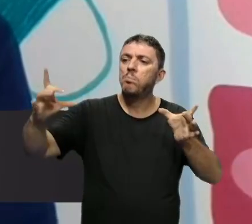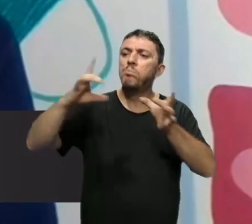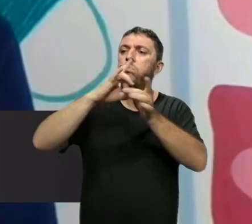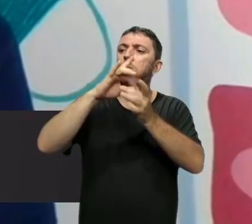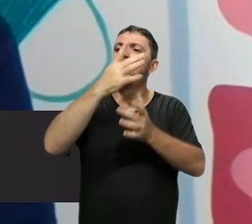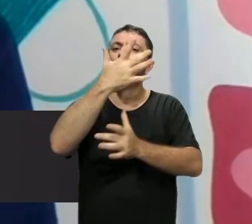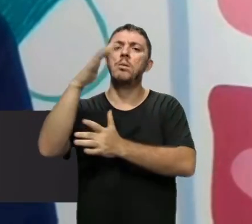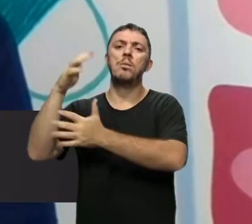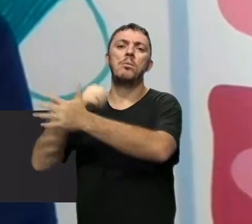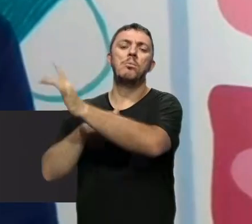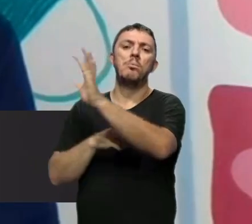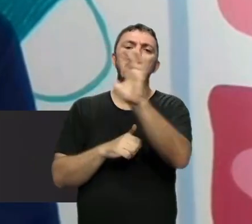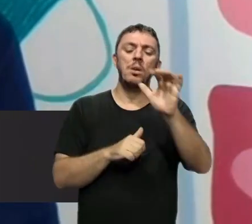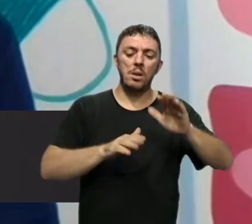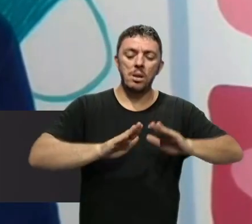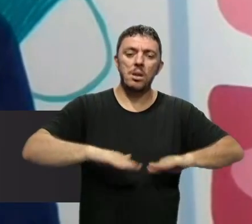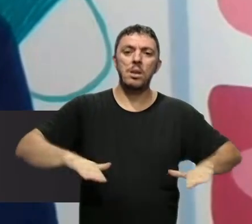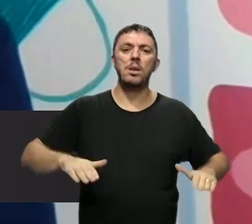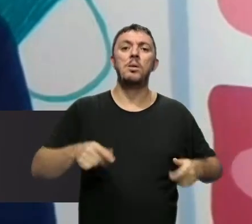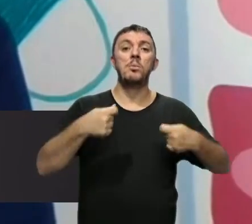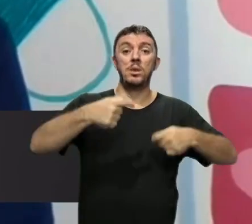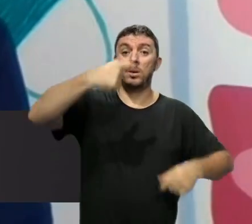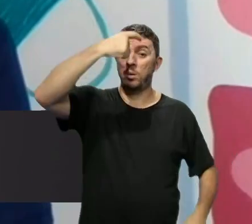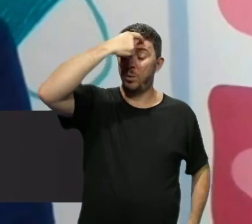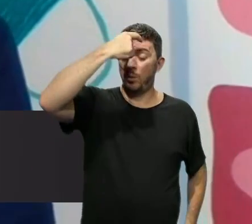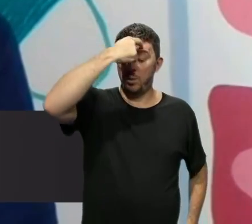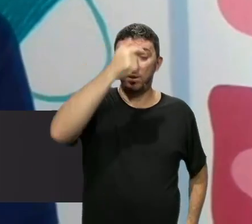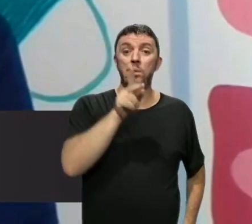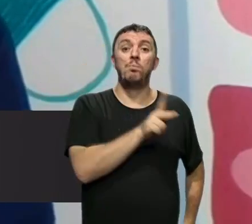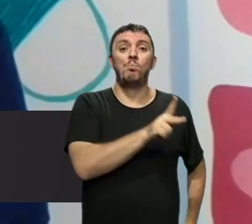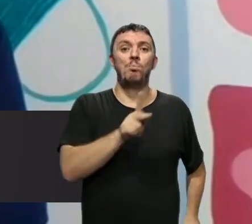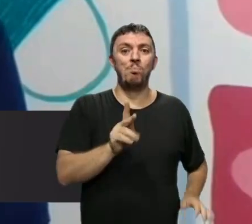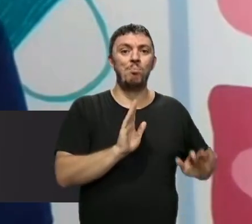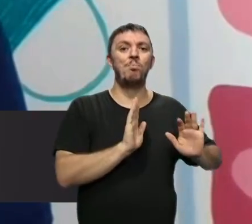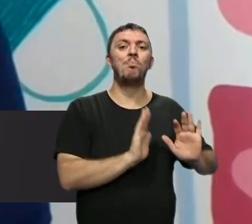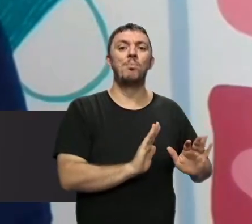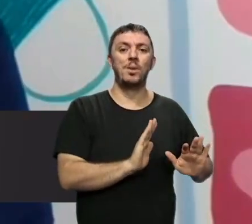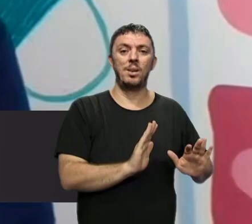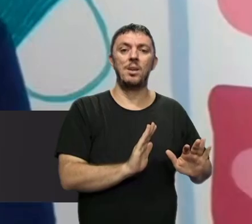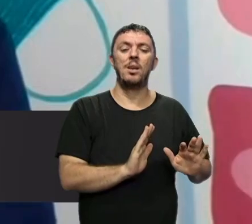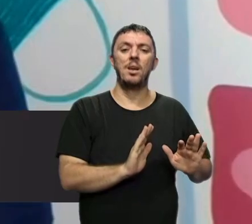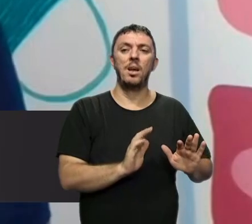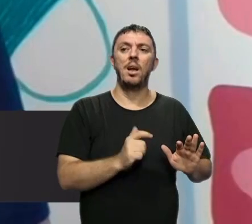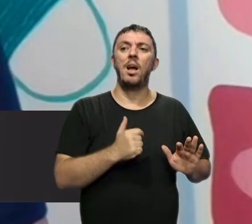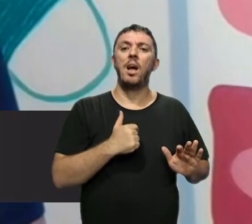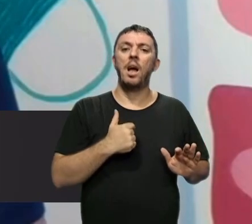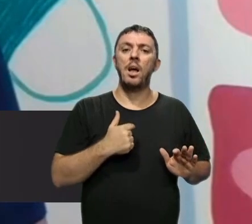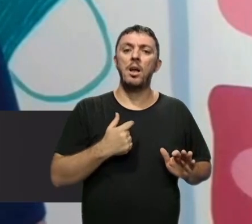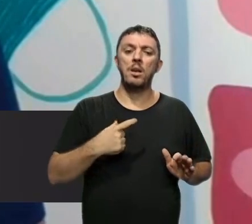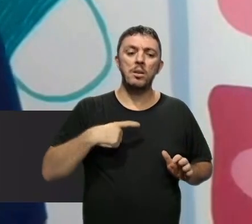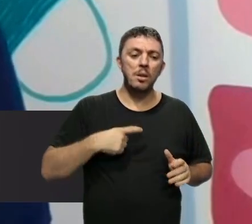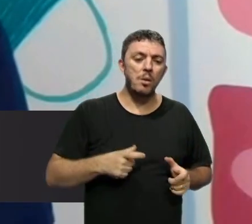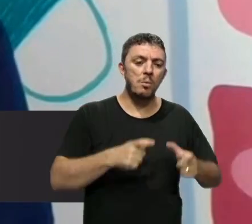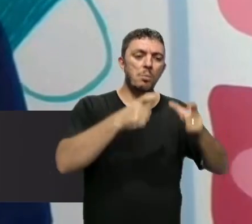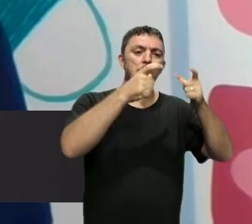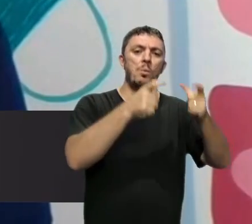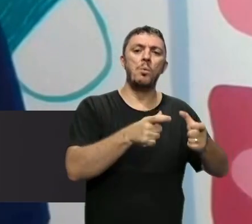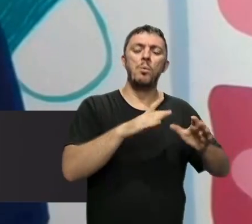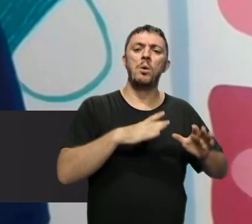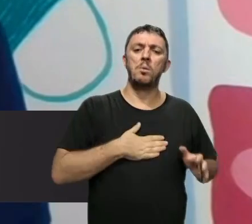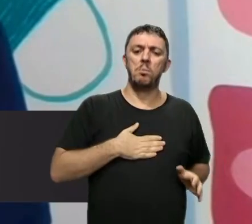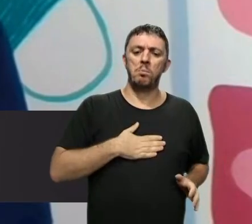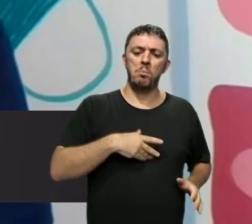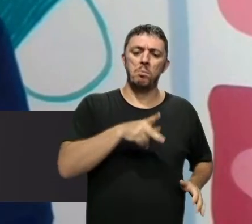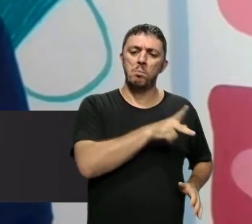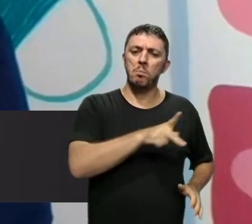gente precisa ter isso conscientemente e a gente precisa se apoderar desse nosso lugar de professora, de professor